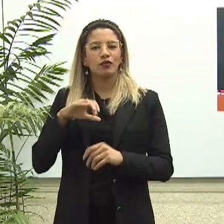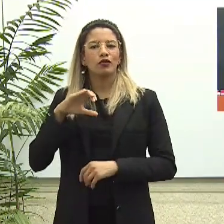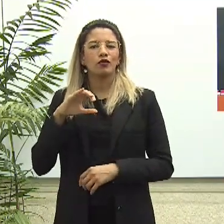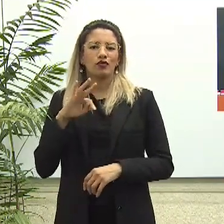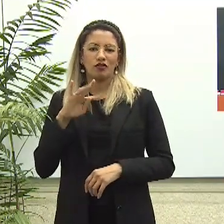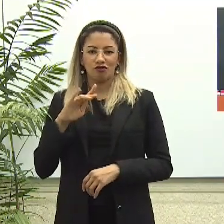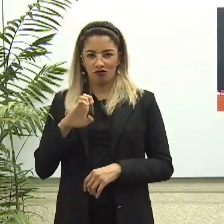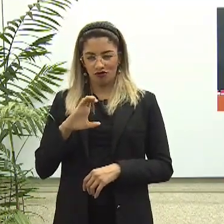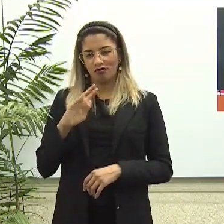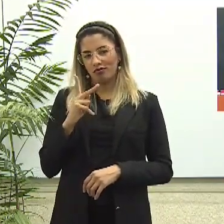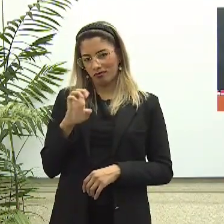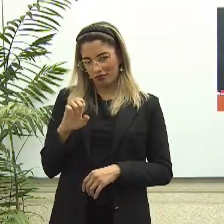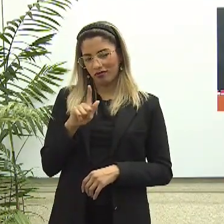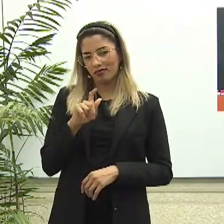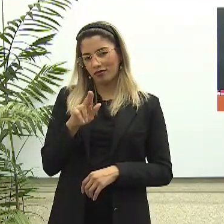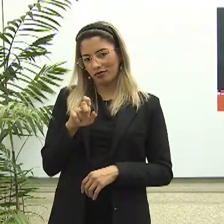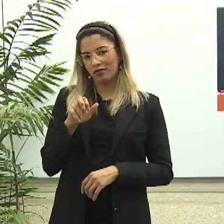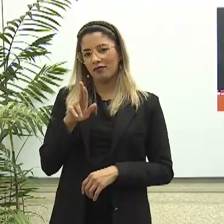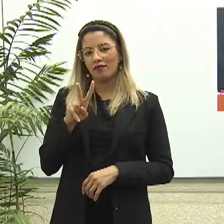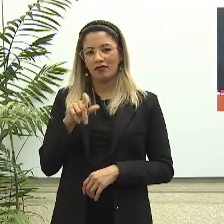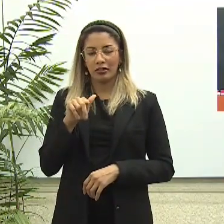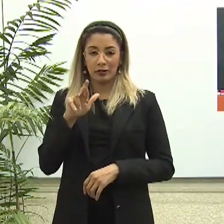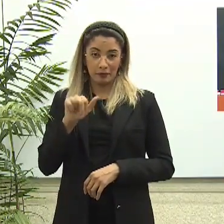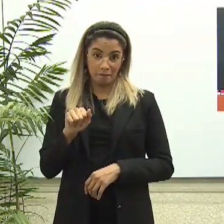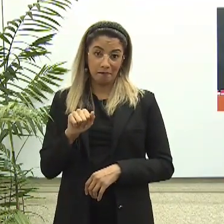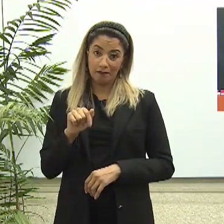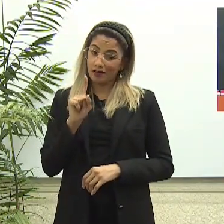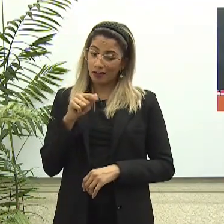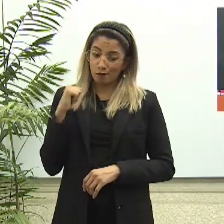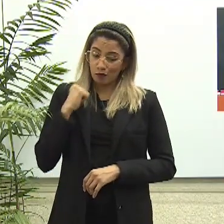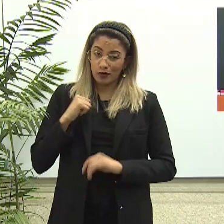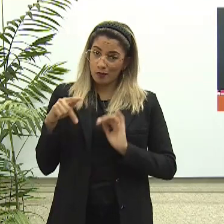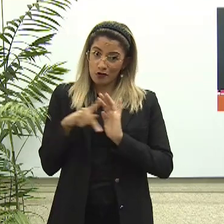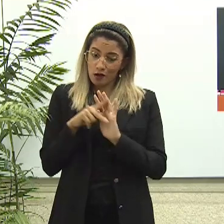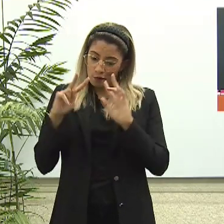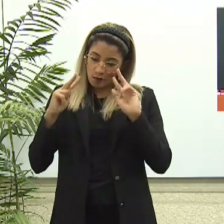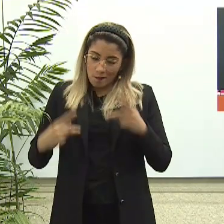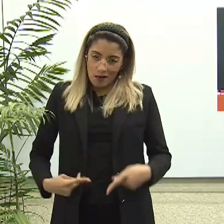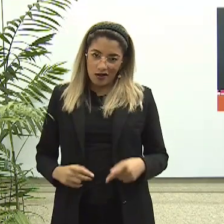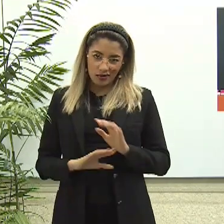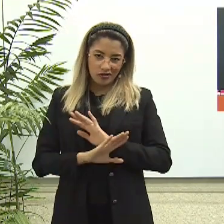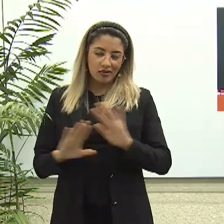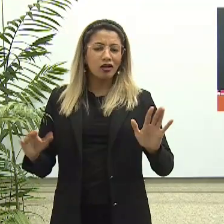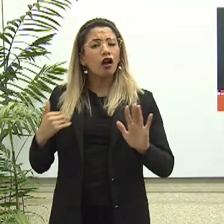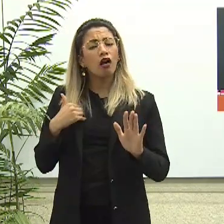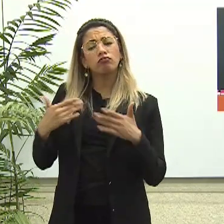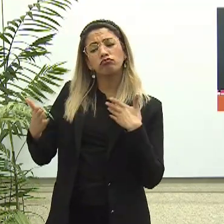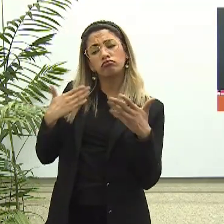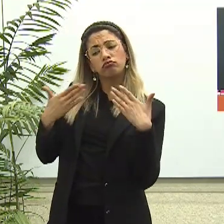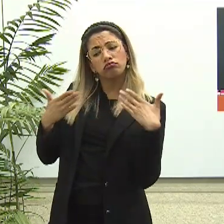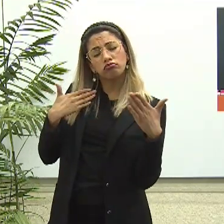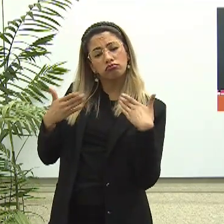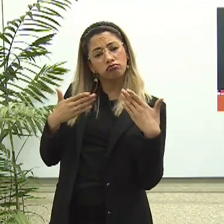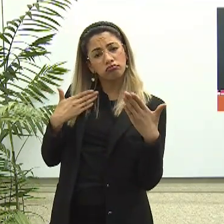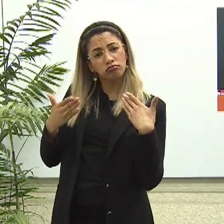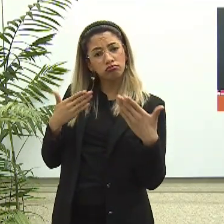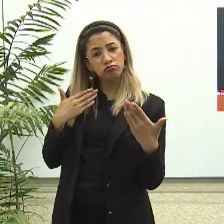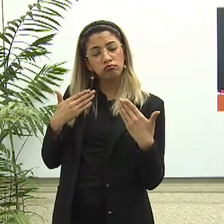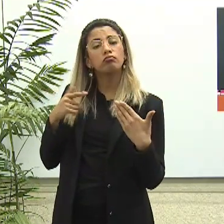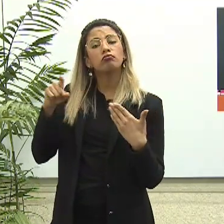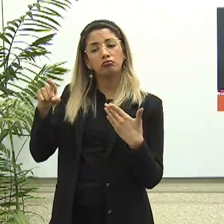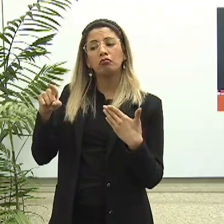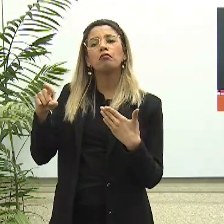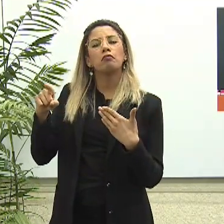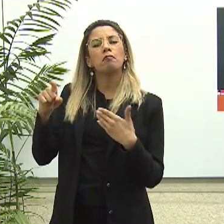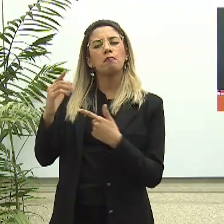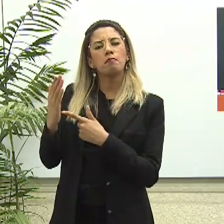cheguei mas cheguei a clássica das humanas né não cheguei lá e Pô e eu comecei a conversar com eles e quando eu recebi a ementa